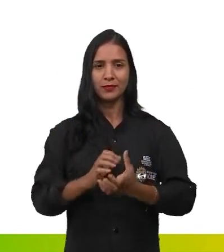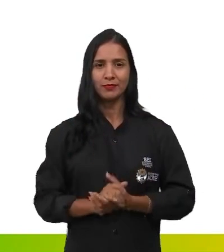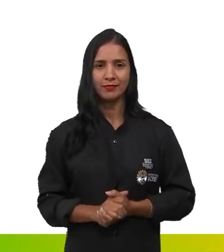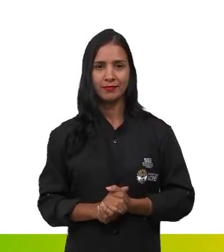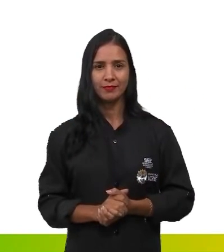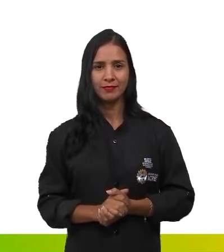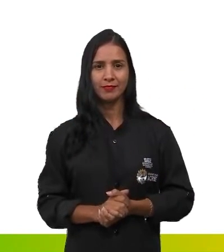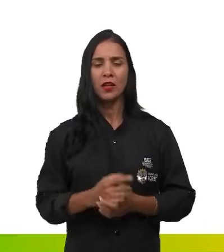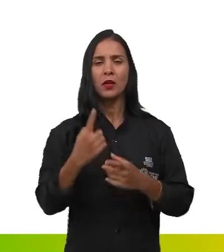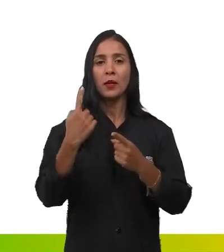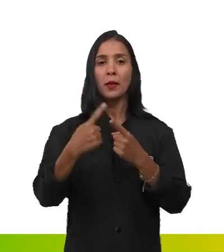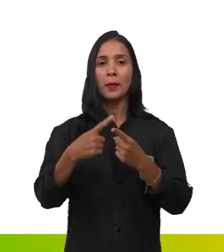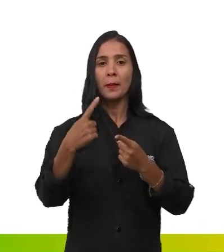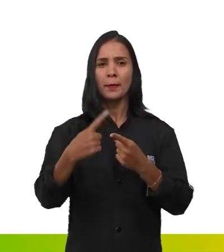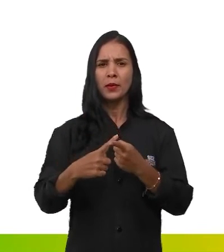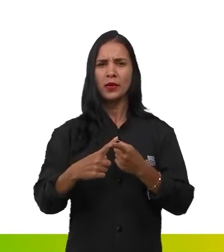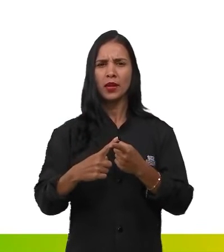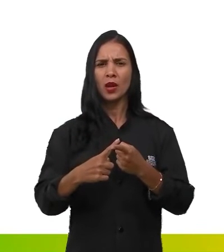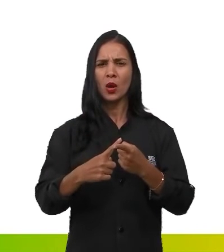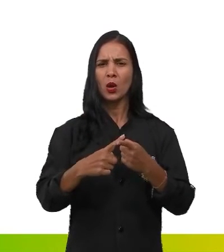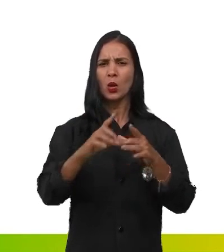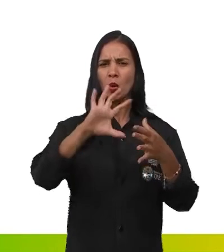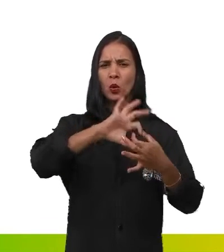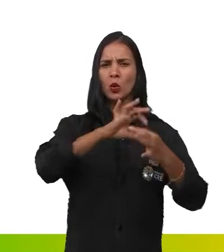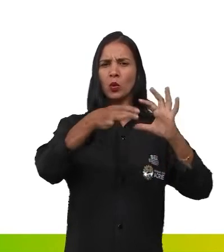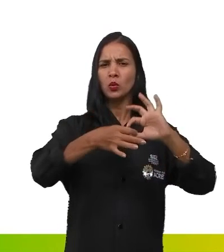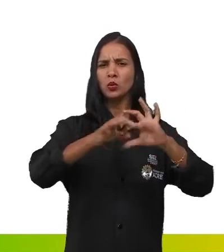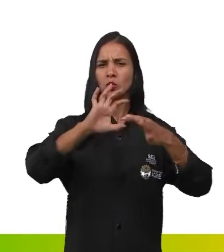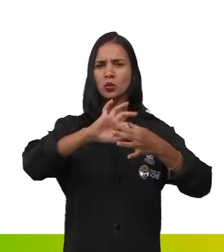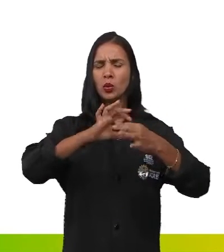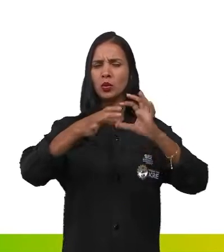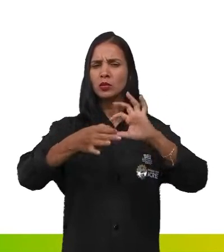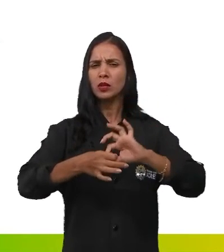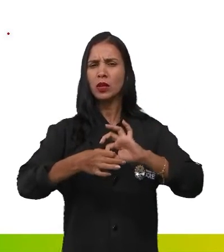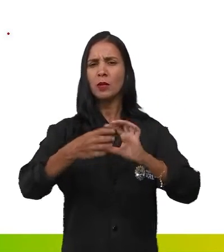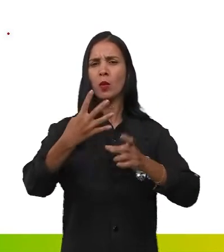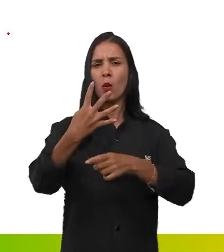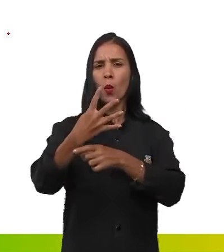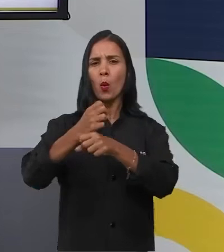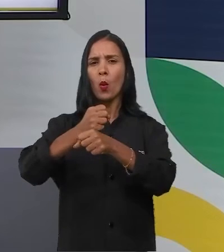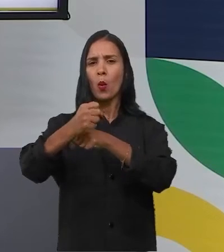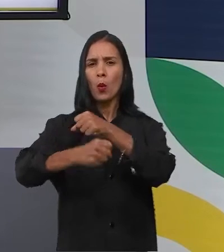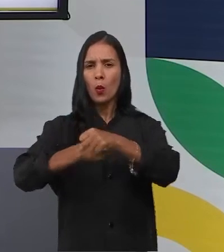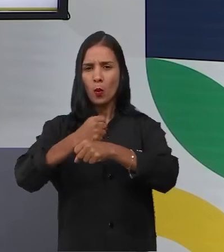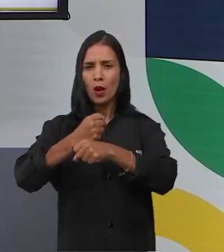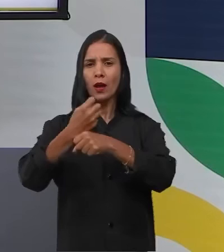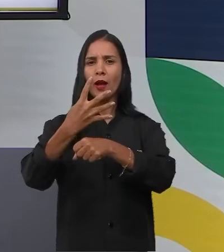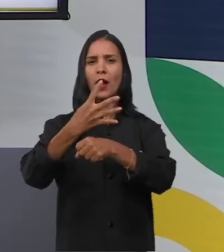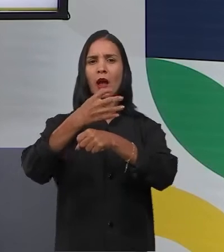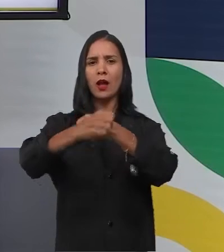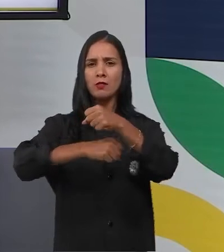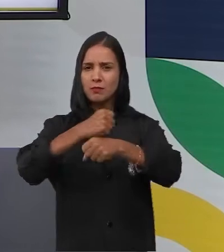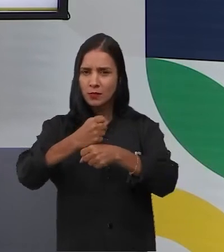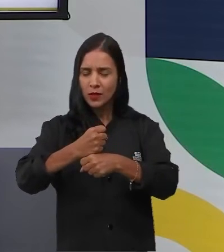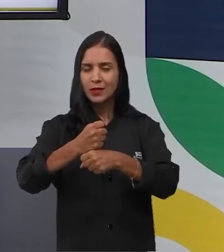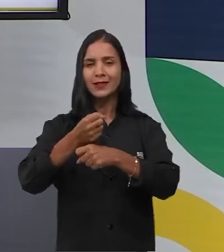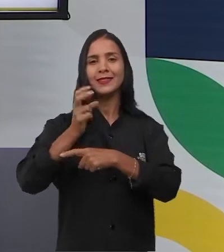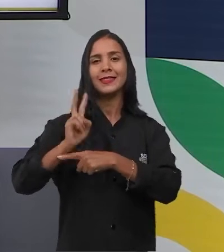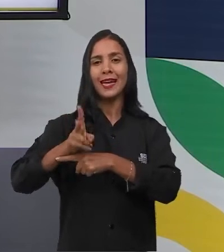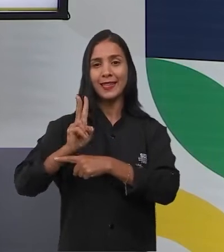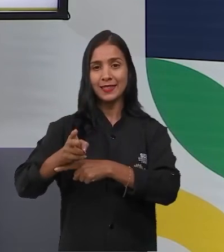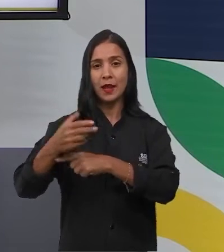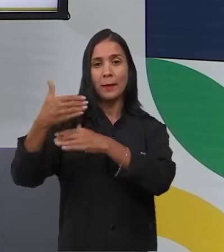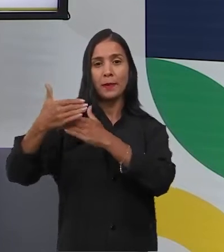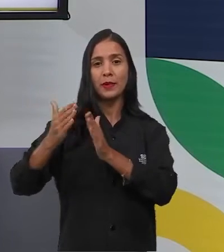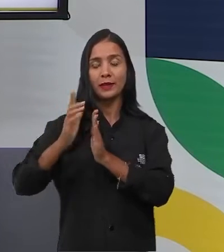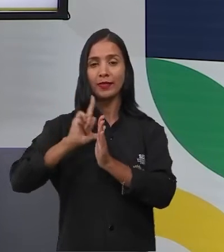é anual, mas os Jogos Olímpicos é de quanto em quanto tempo? 4 anos. 4 anos, então, já sabemos que